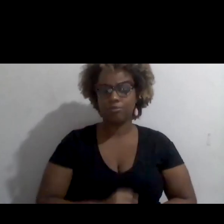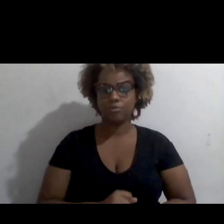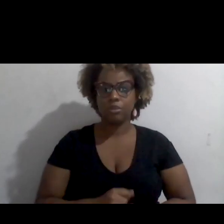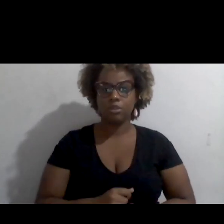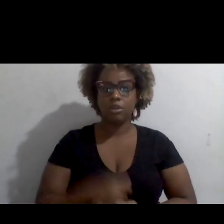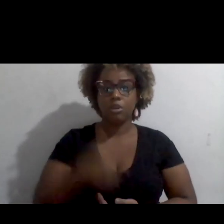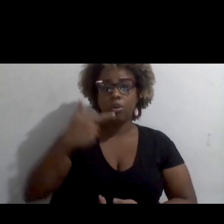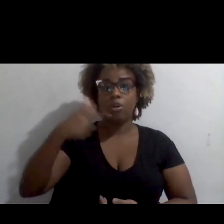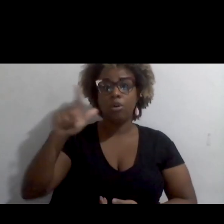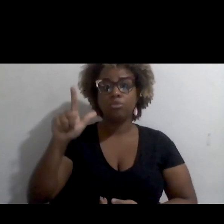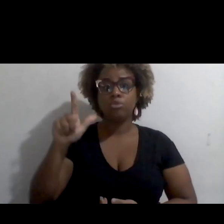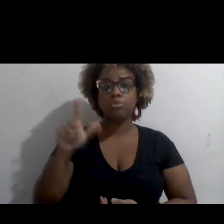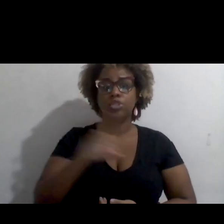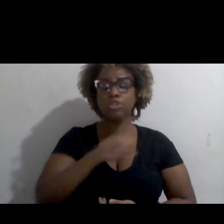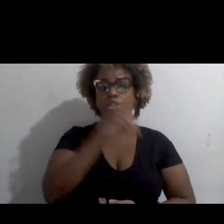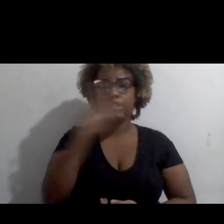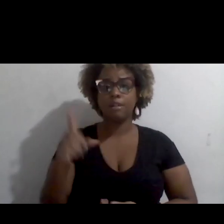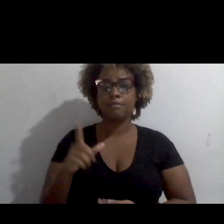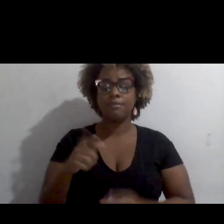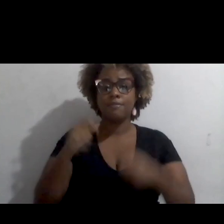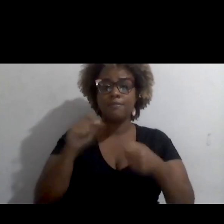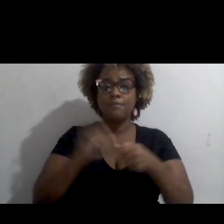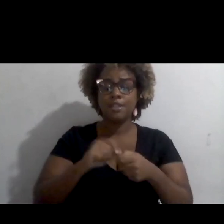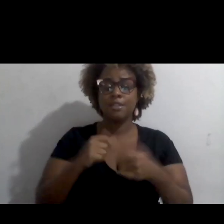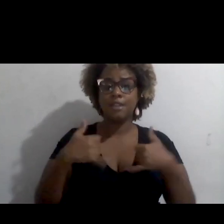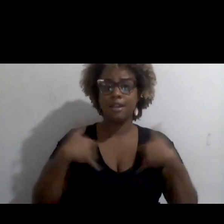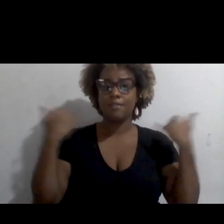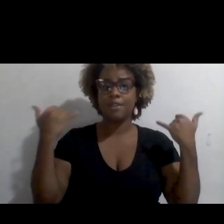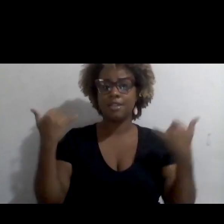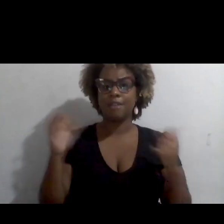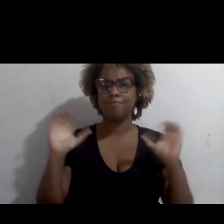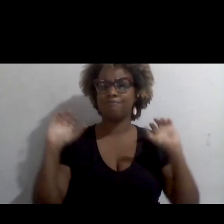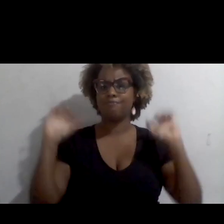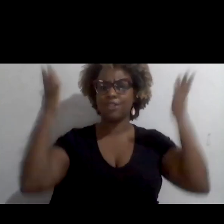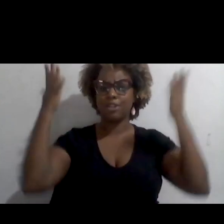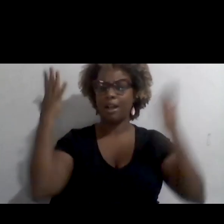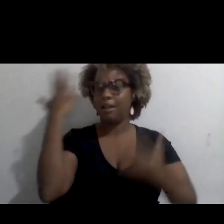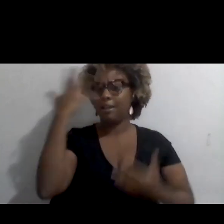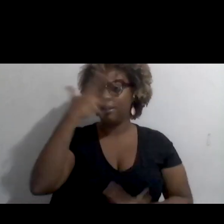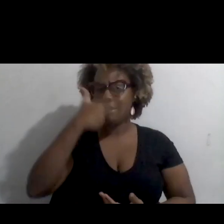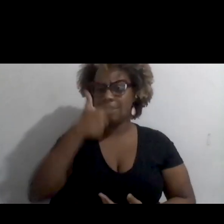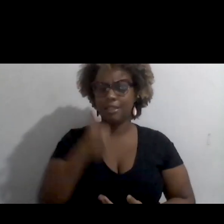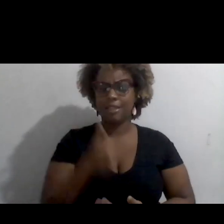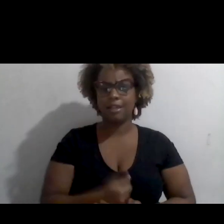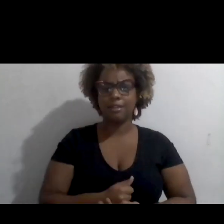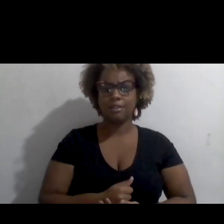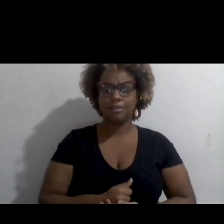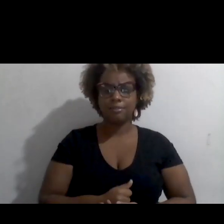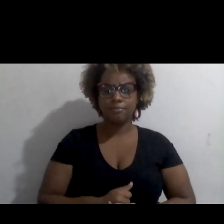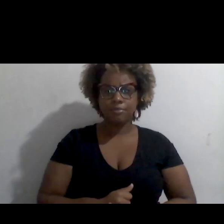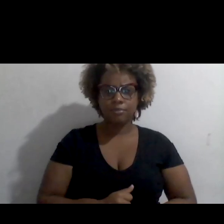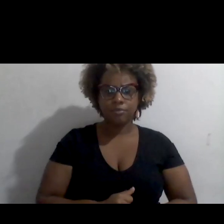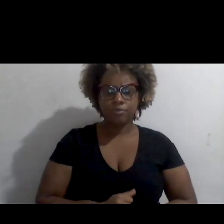anos. A gente estava fazendo uma festa lá nos Jardins, um evento lindo. O orçamento do ano ainda não chegou para ninguém na Fundação